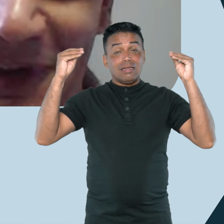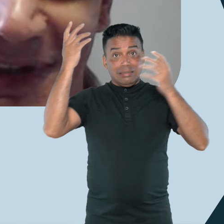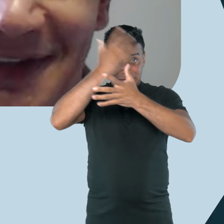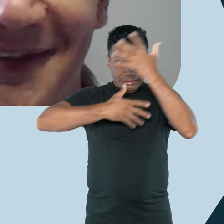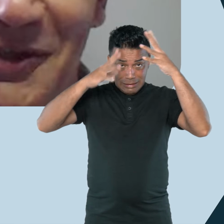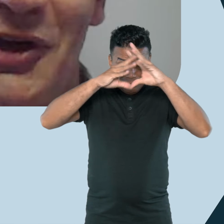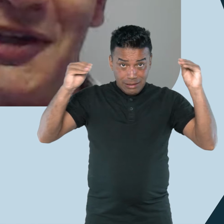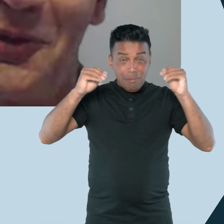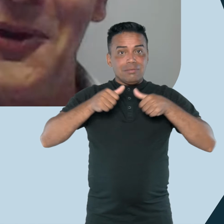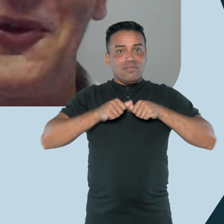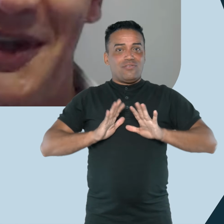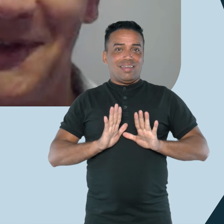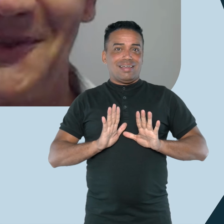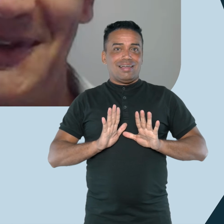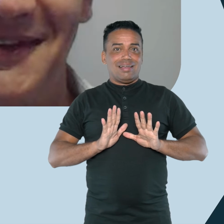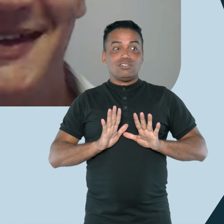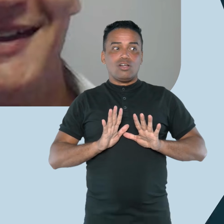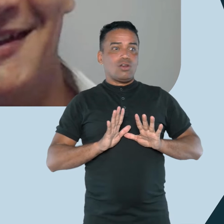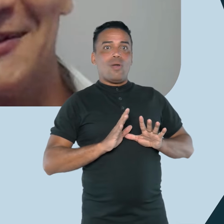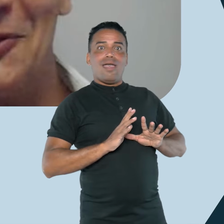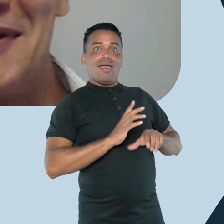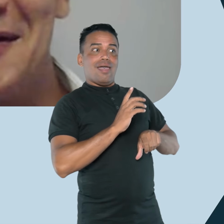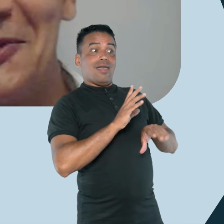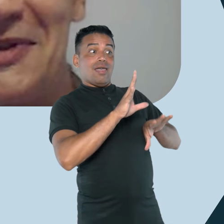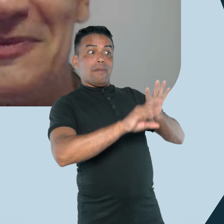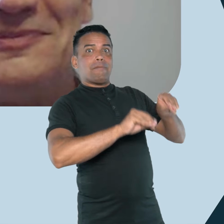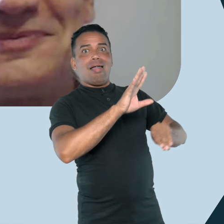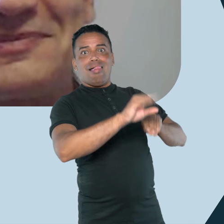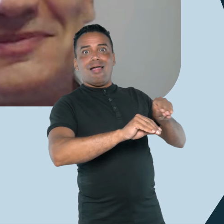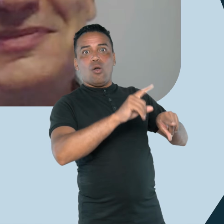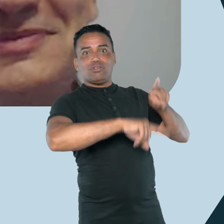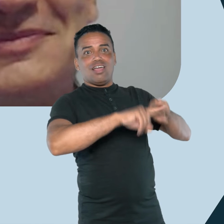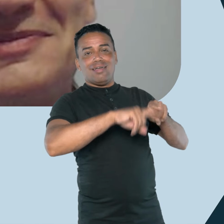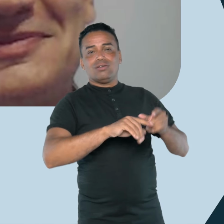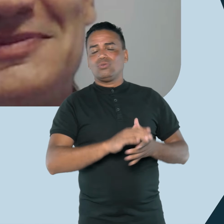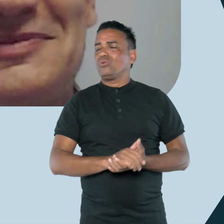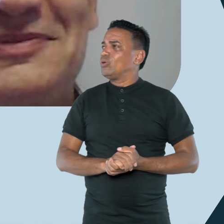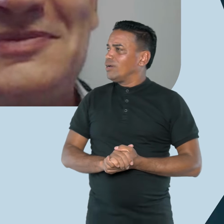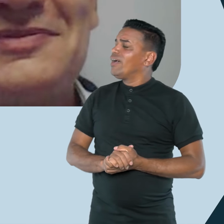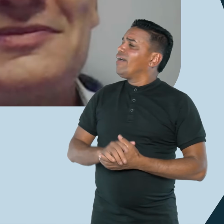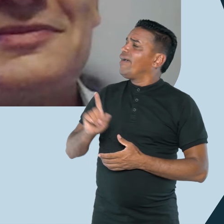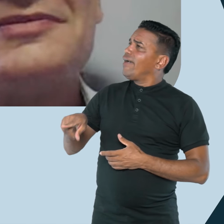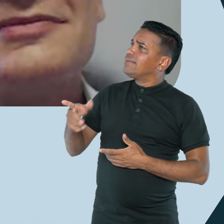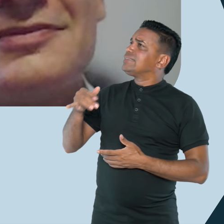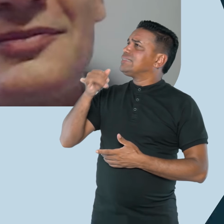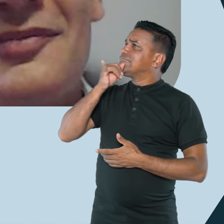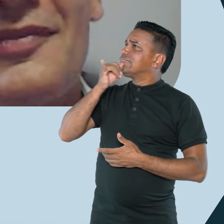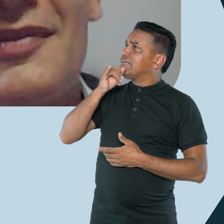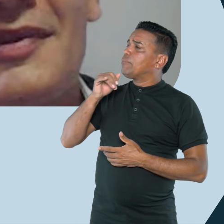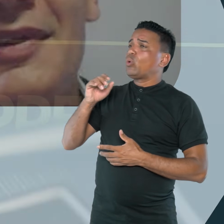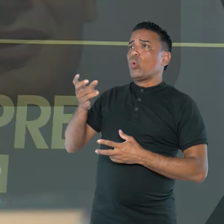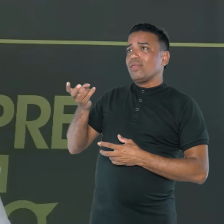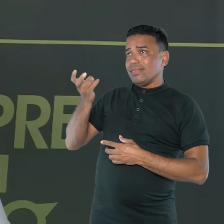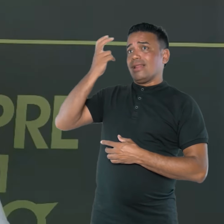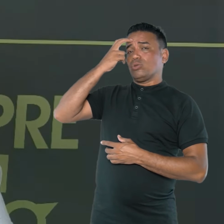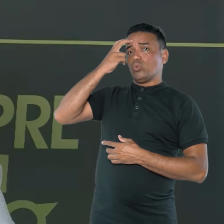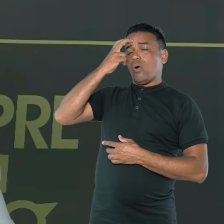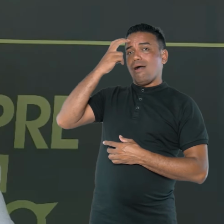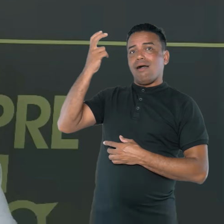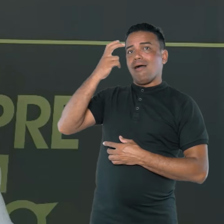também fica, só que não é concreto, né? Então esse livro humano, esse capital humano intelectual, né? Esse patrimônio